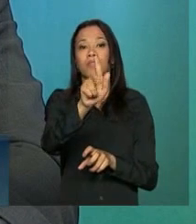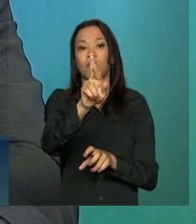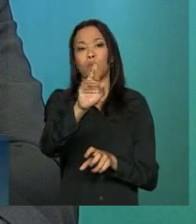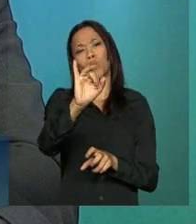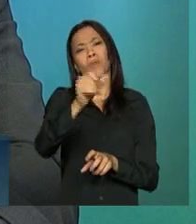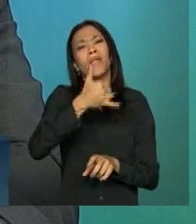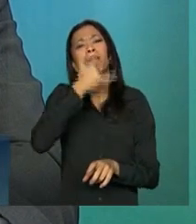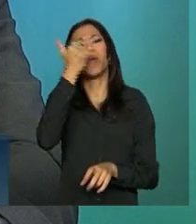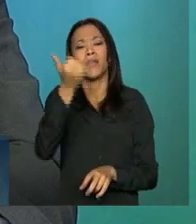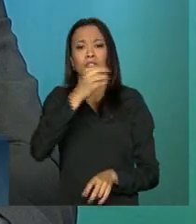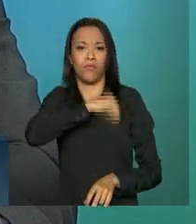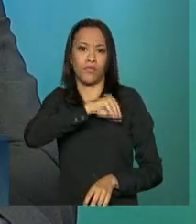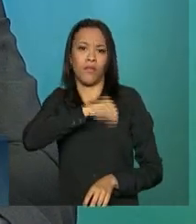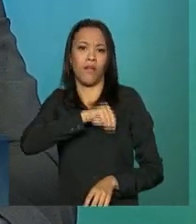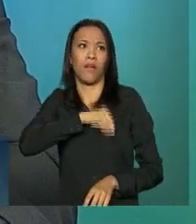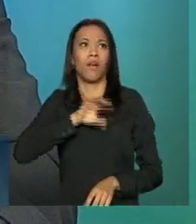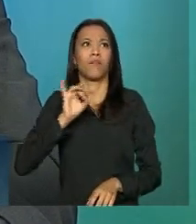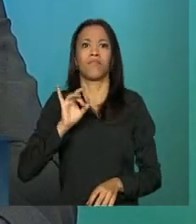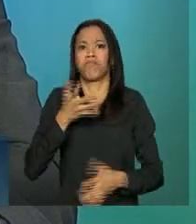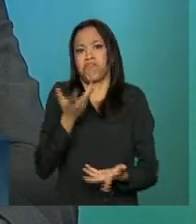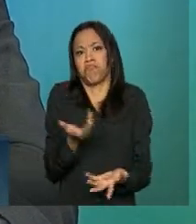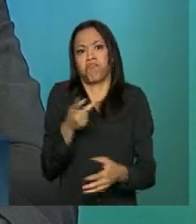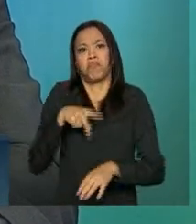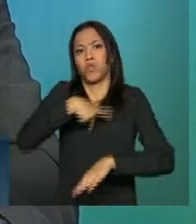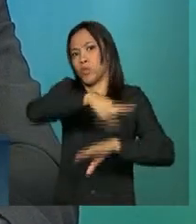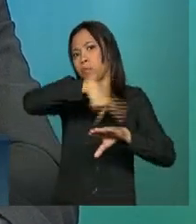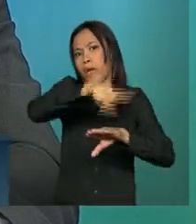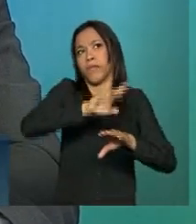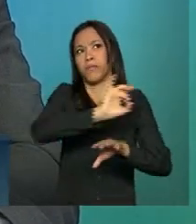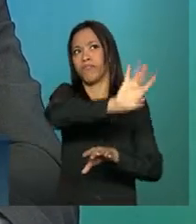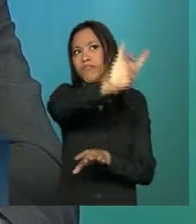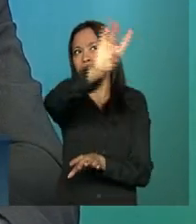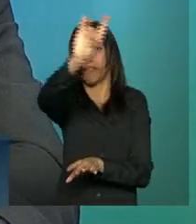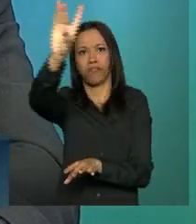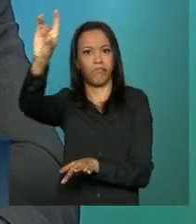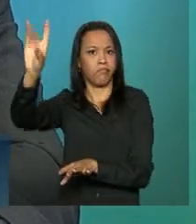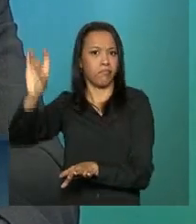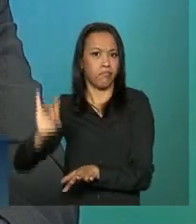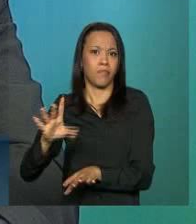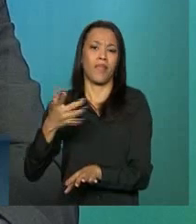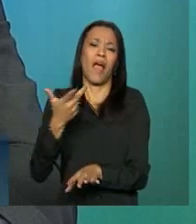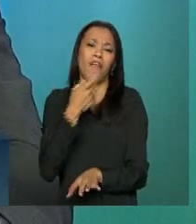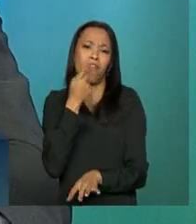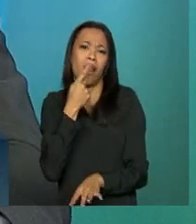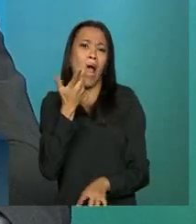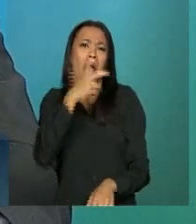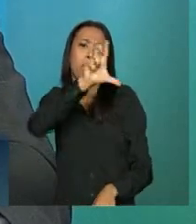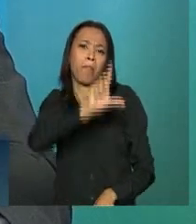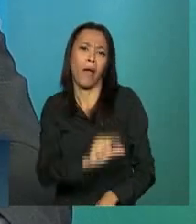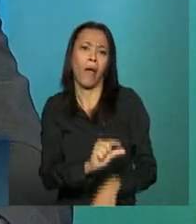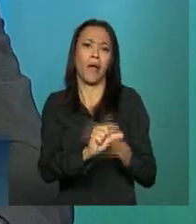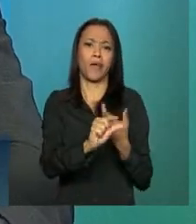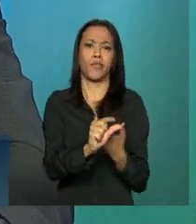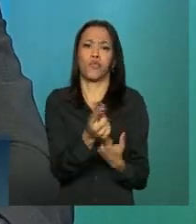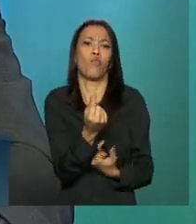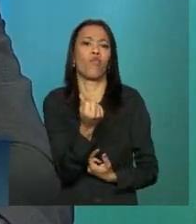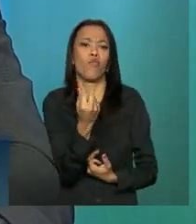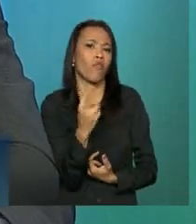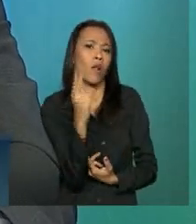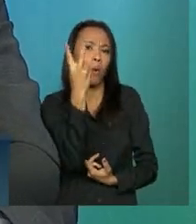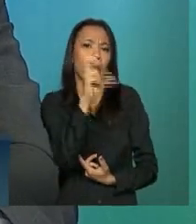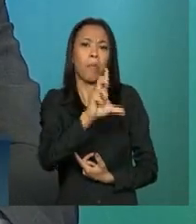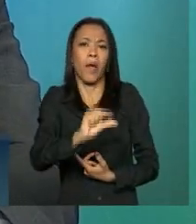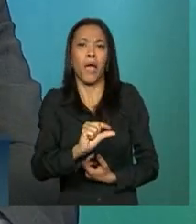renda dos países. Países desenvolvidos têm muito mais seguro. Então, quando fala, a penetração do seguro é baixa, o número de prêmios é baixo, etc. e